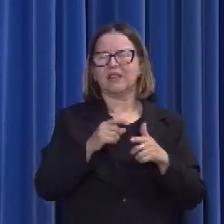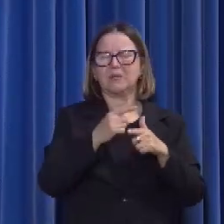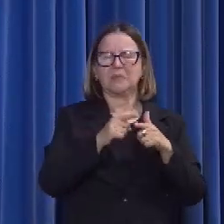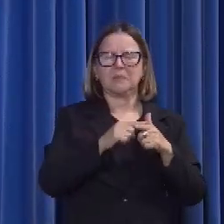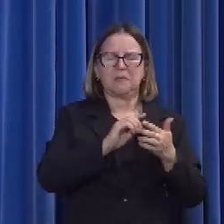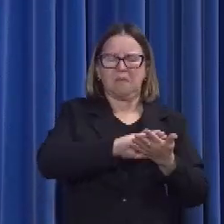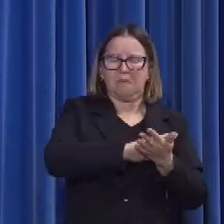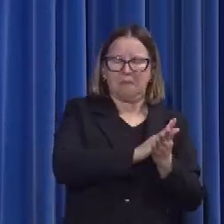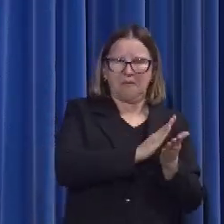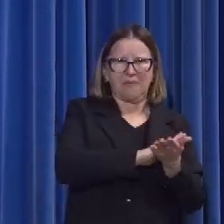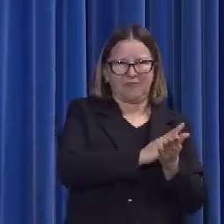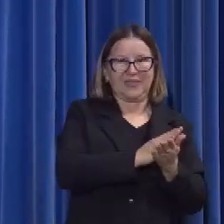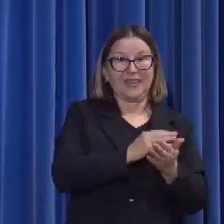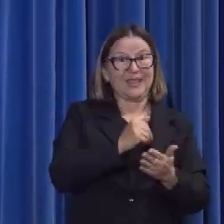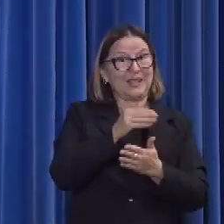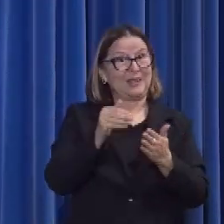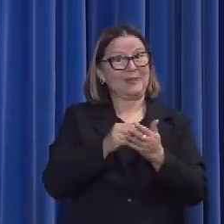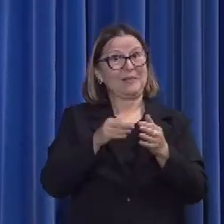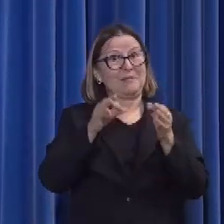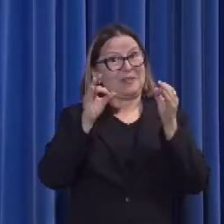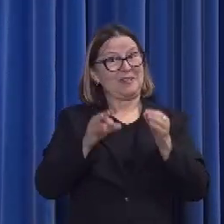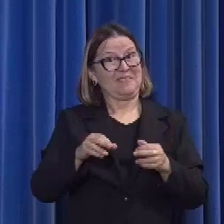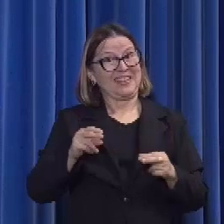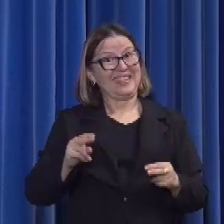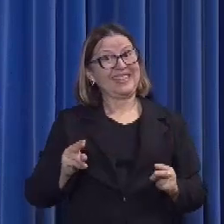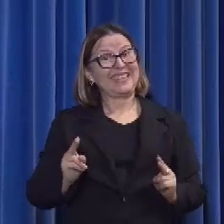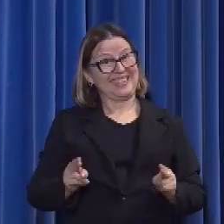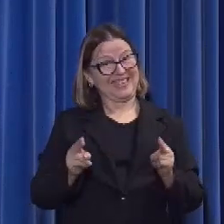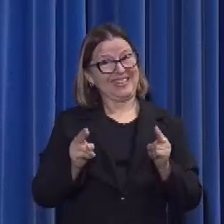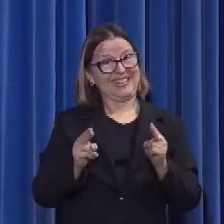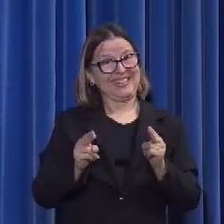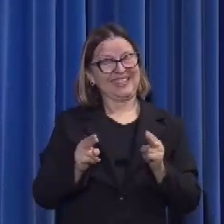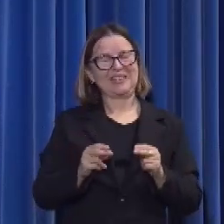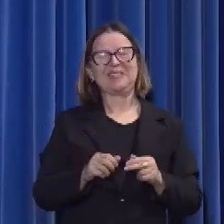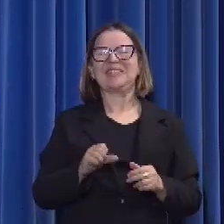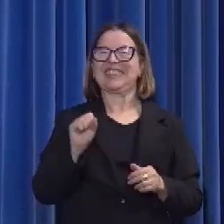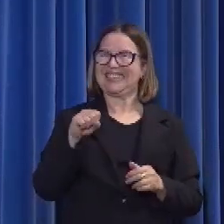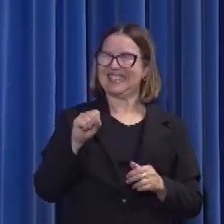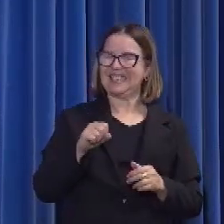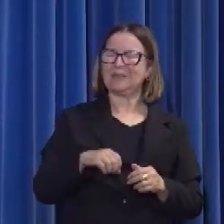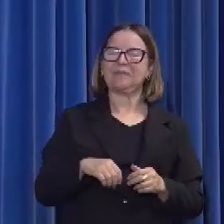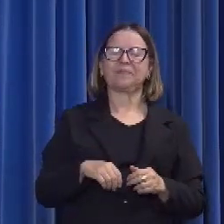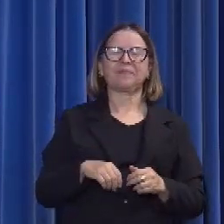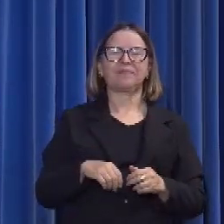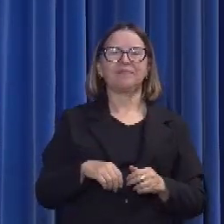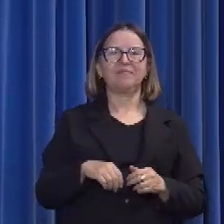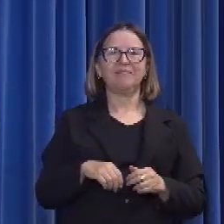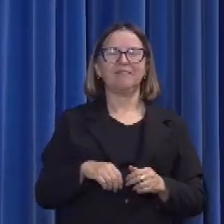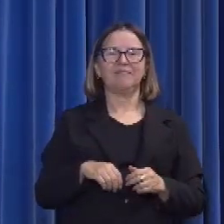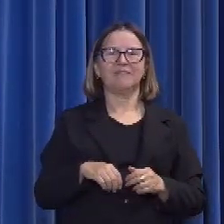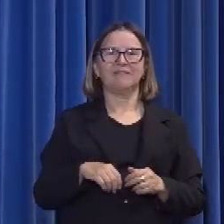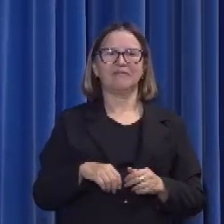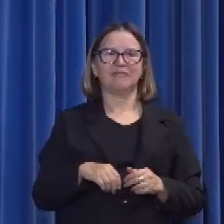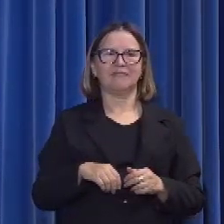será perfeito para sempre? O escritor aos Hebreus,